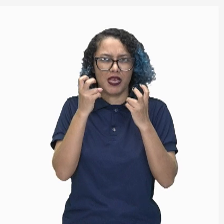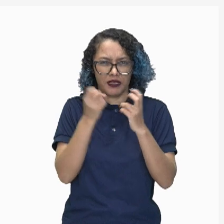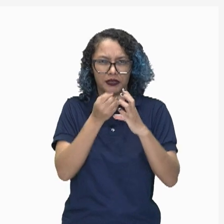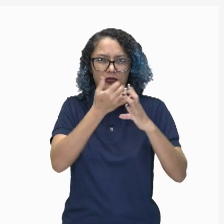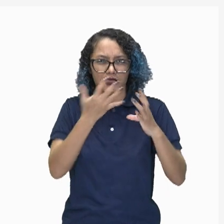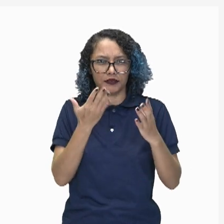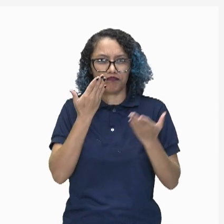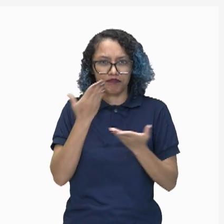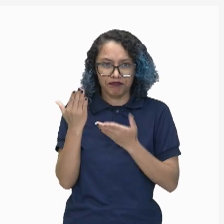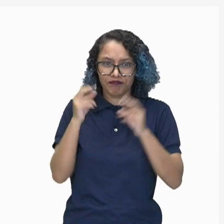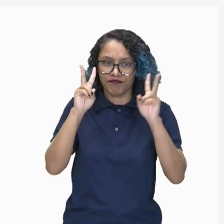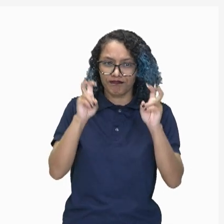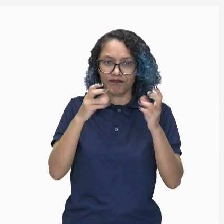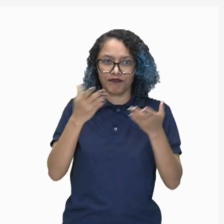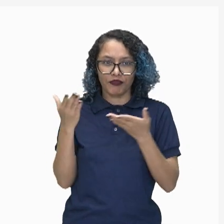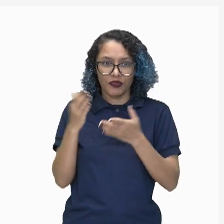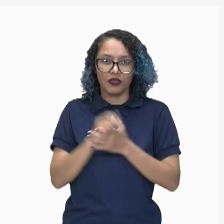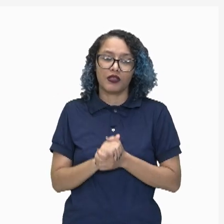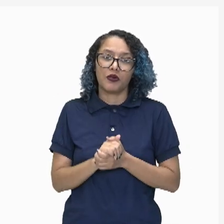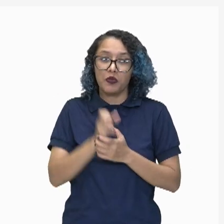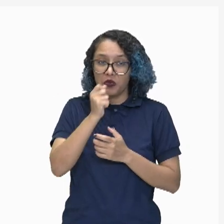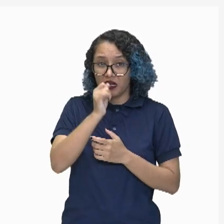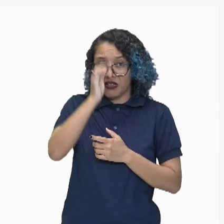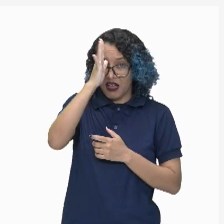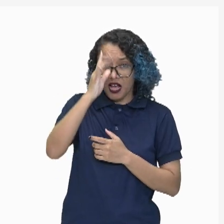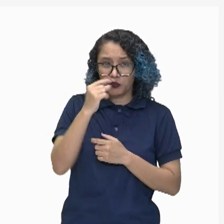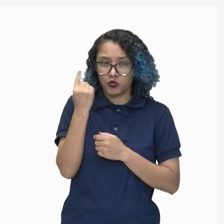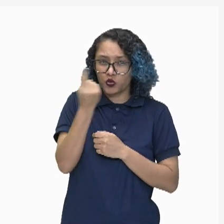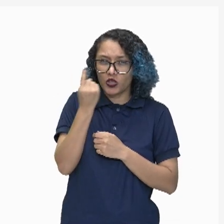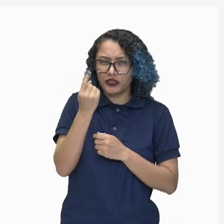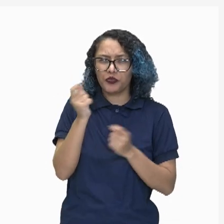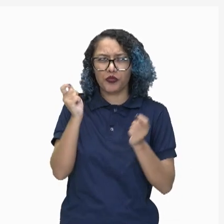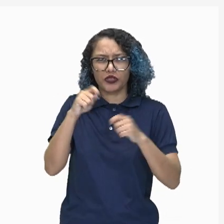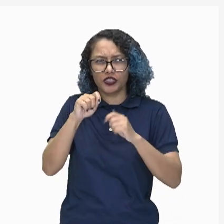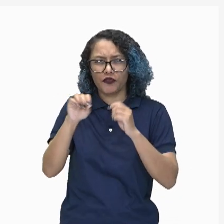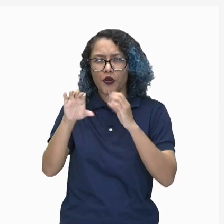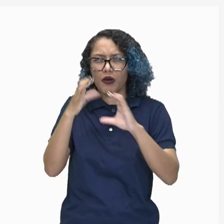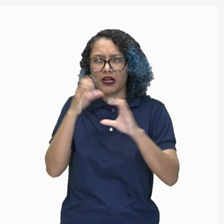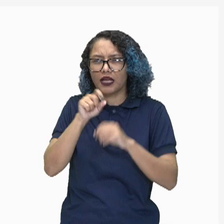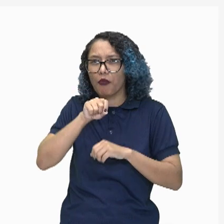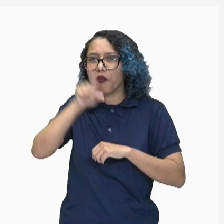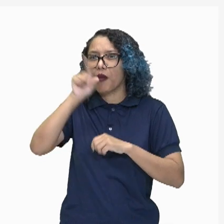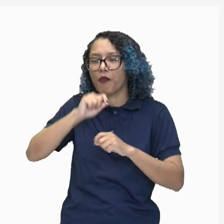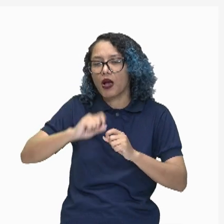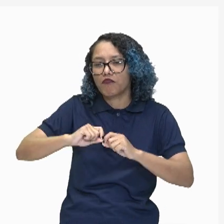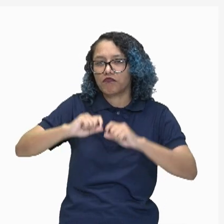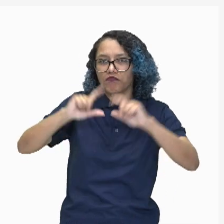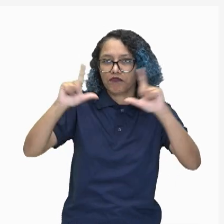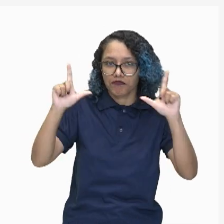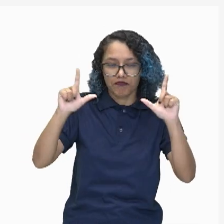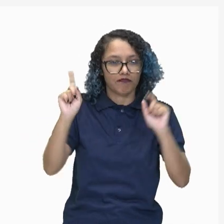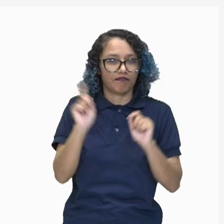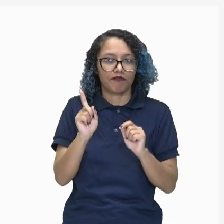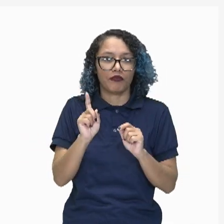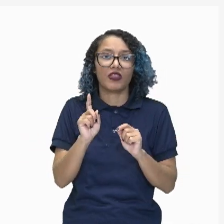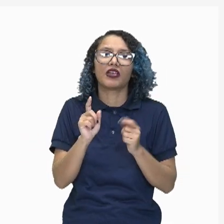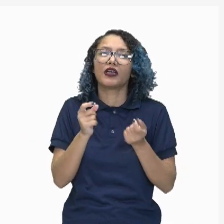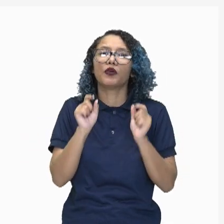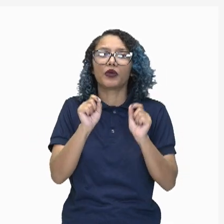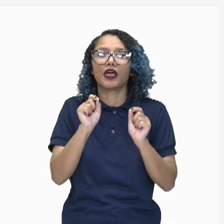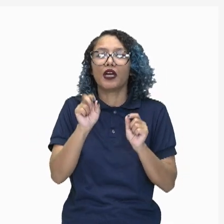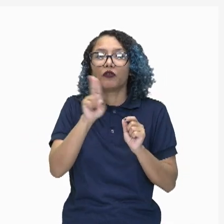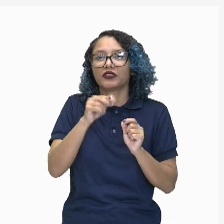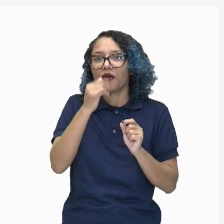tecendo amanhã, um galo sozinho não tece uma manhã, ele precisará sempre de outros galos. Então ele usa essa imagem do galo cantando e